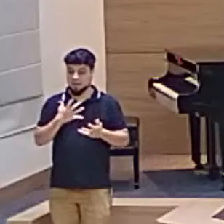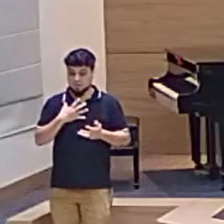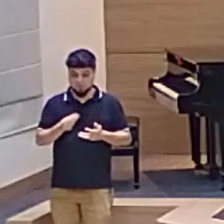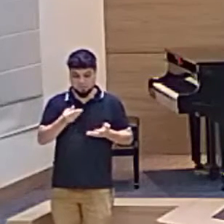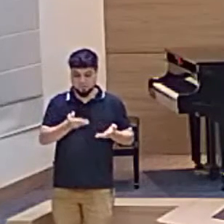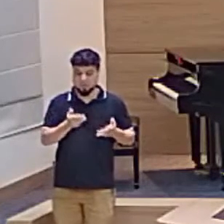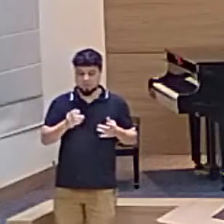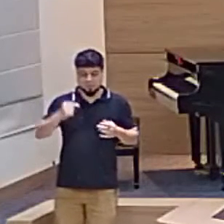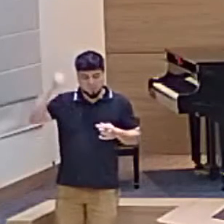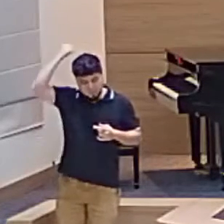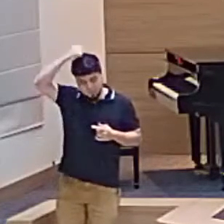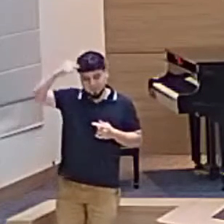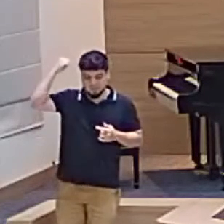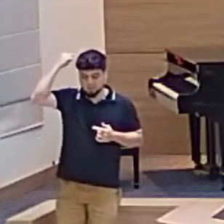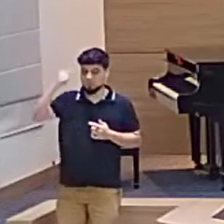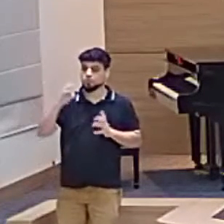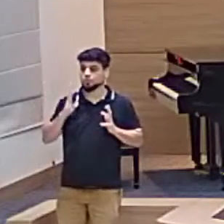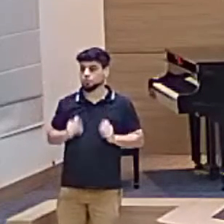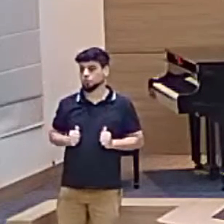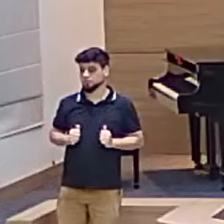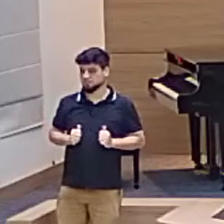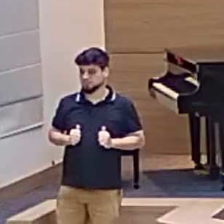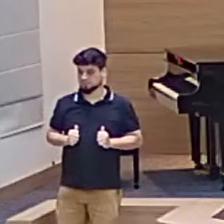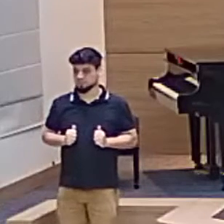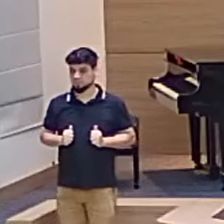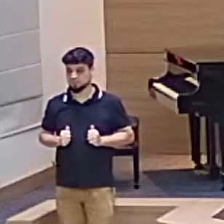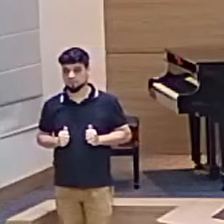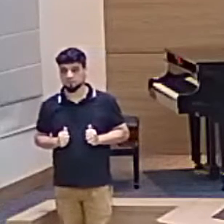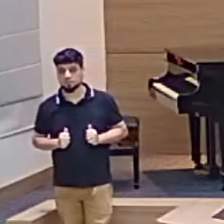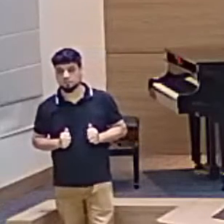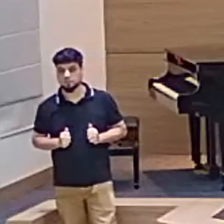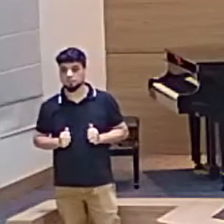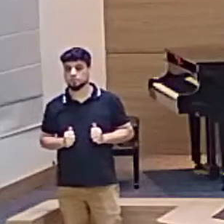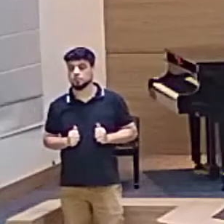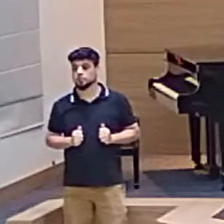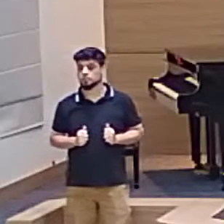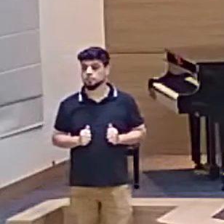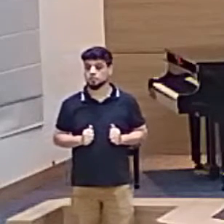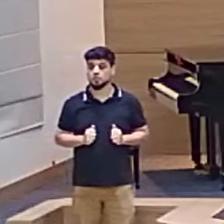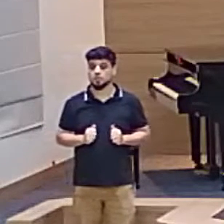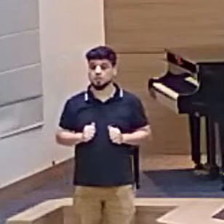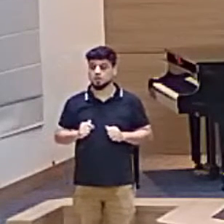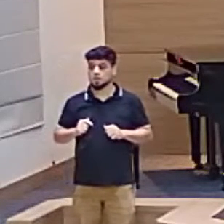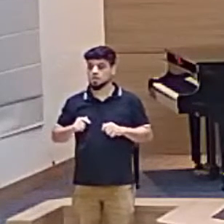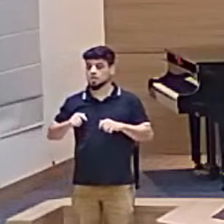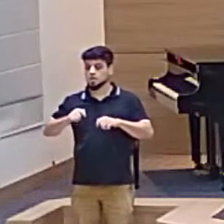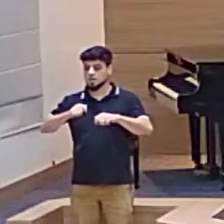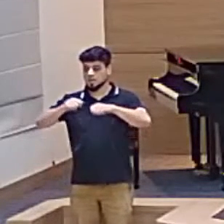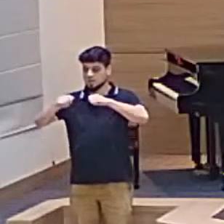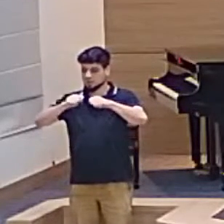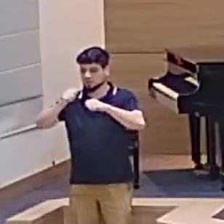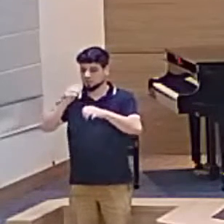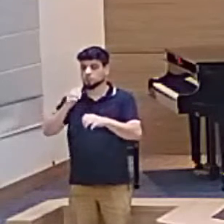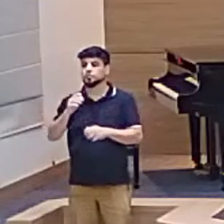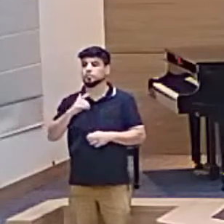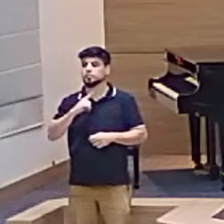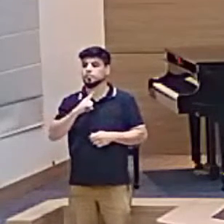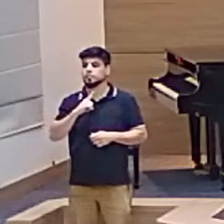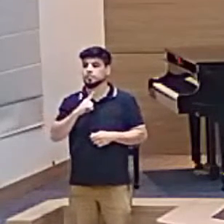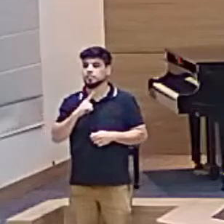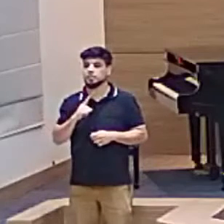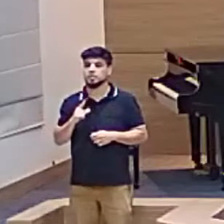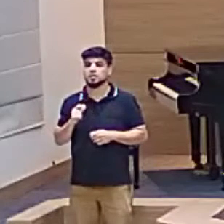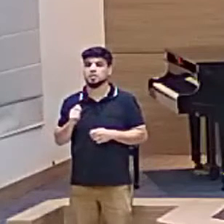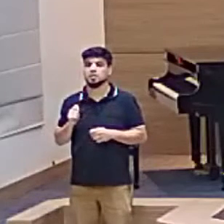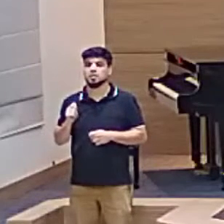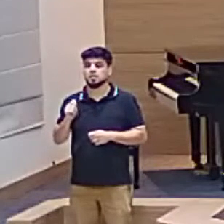santificados puros No Altar do Senhor Oi iates Apóstolo tem uma passagem onde os apóstolos chega na